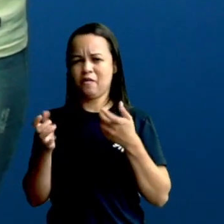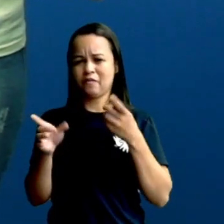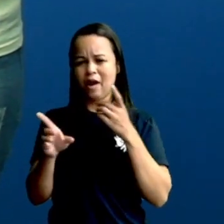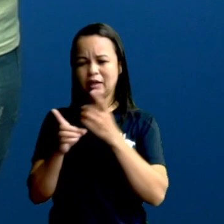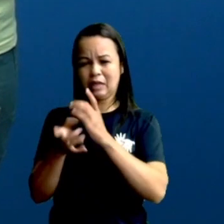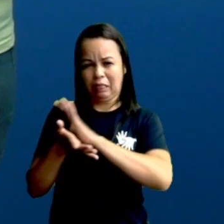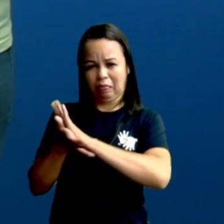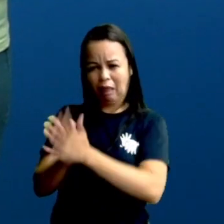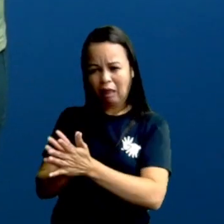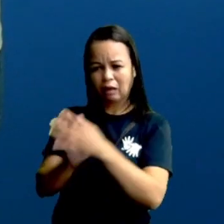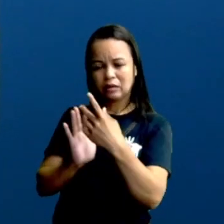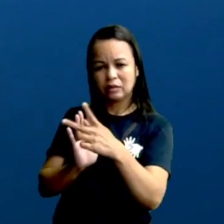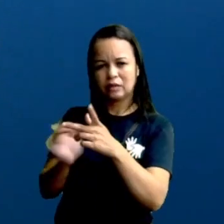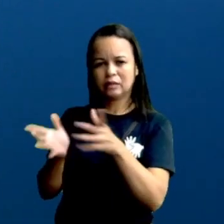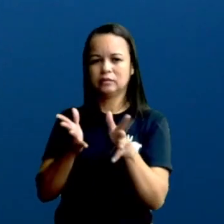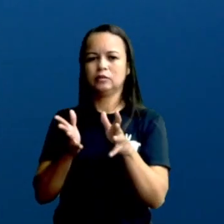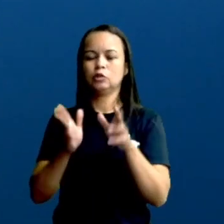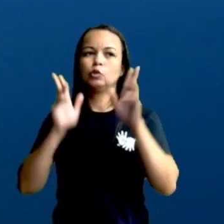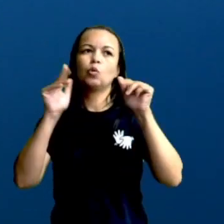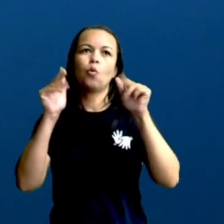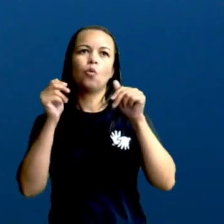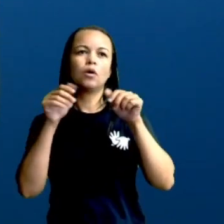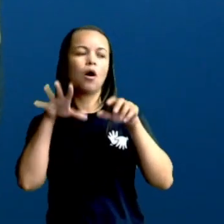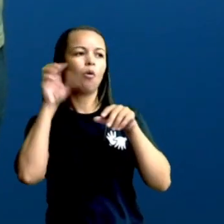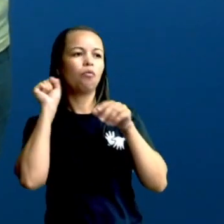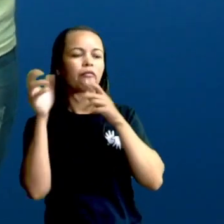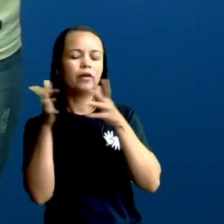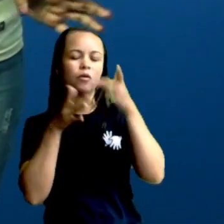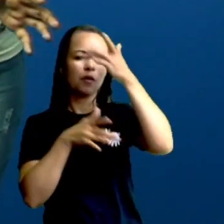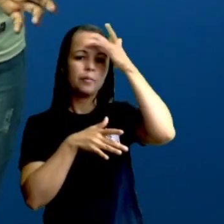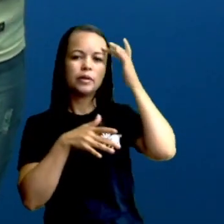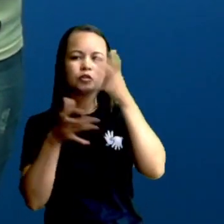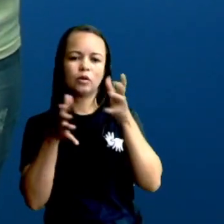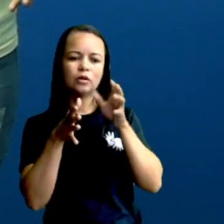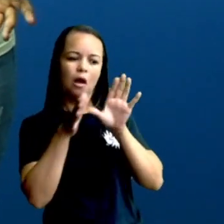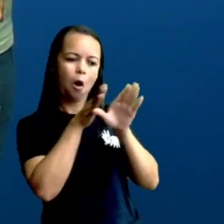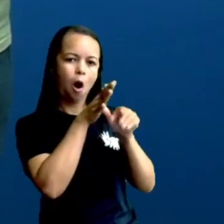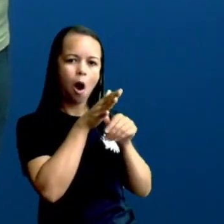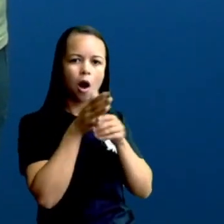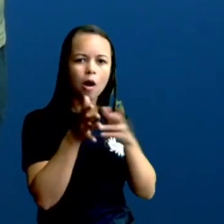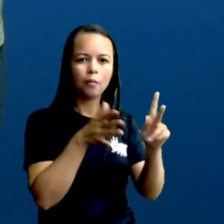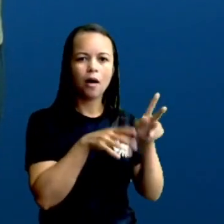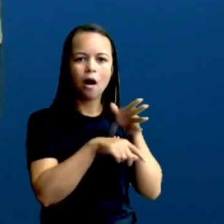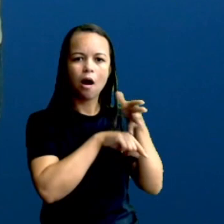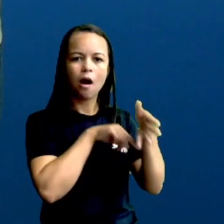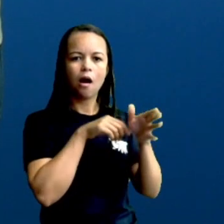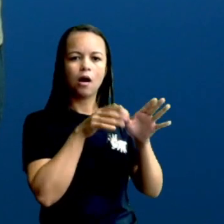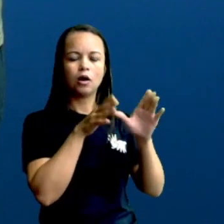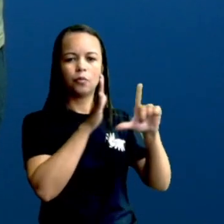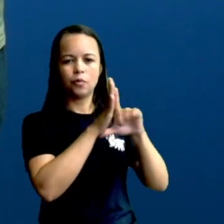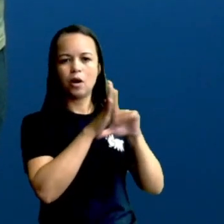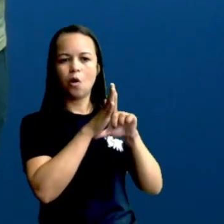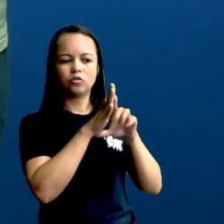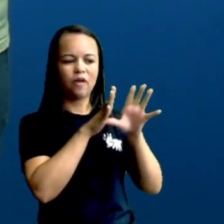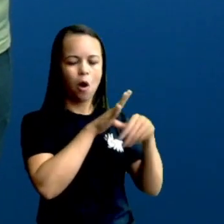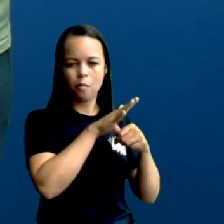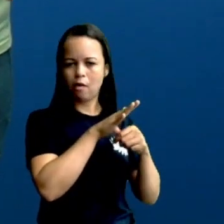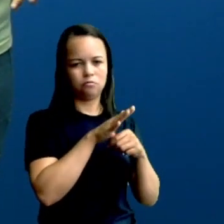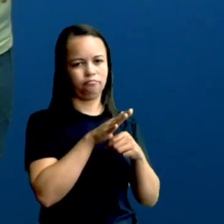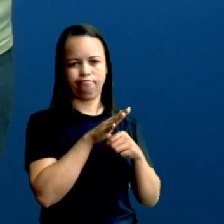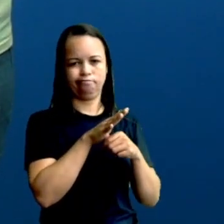Eu nunca vi nenhuma pessoa branca dizer que desconfiaram que ela ia roubar ao entrar numa loja.